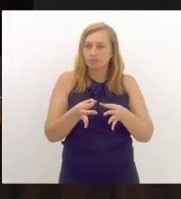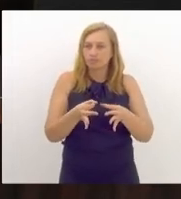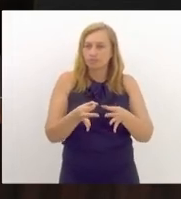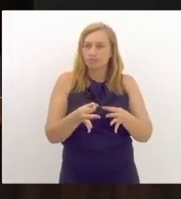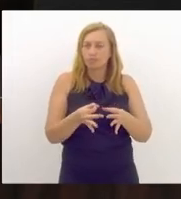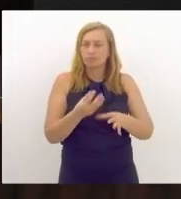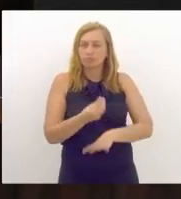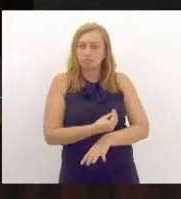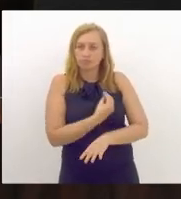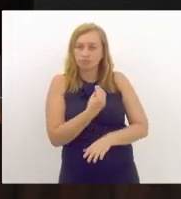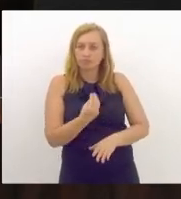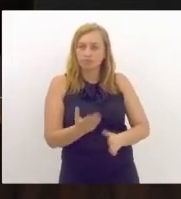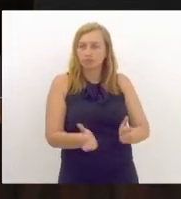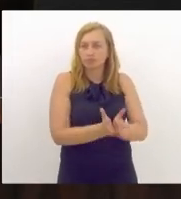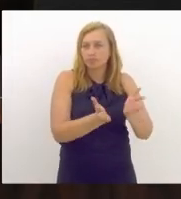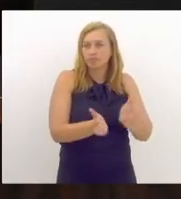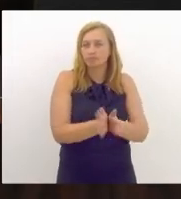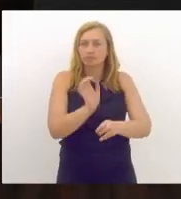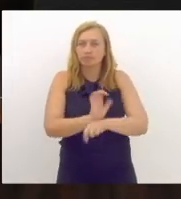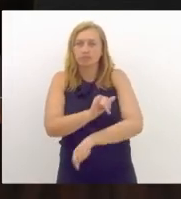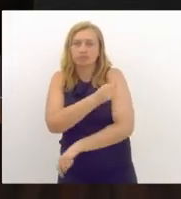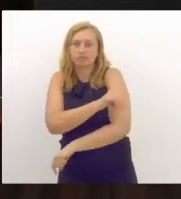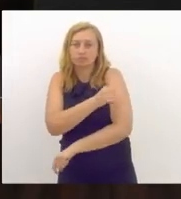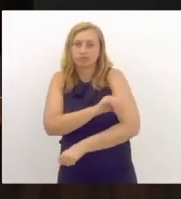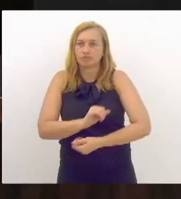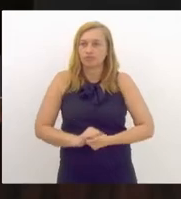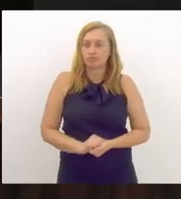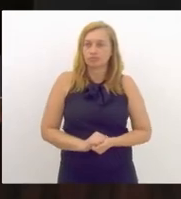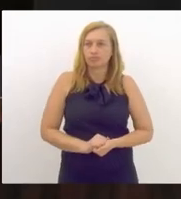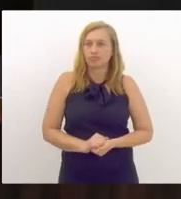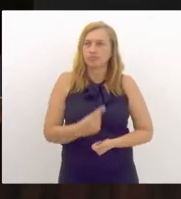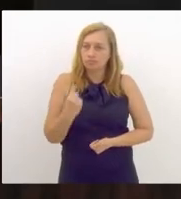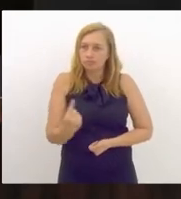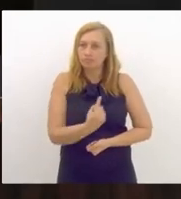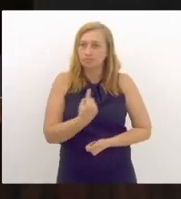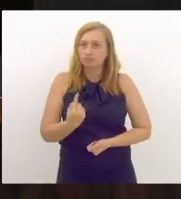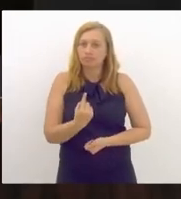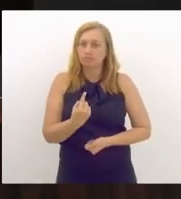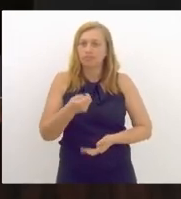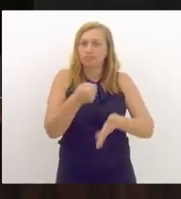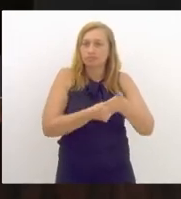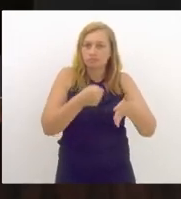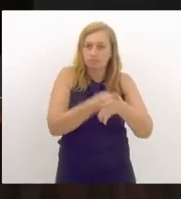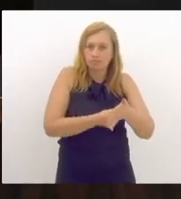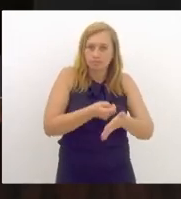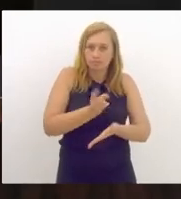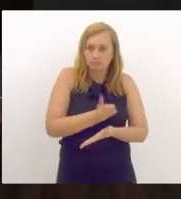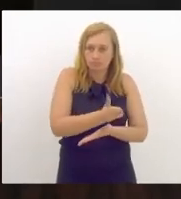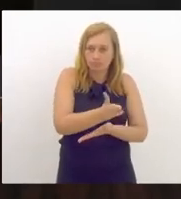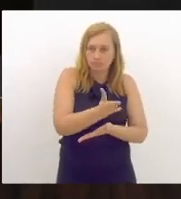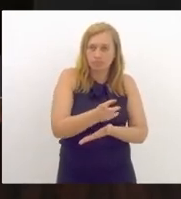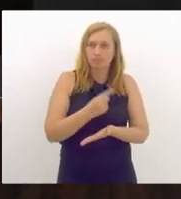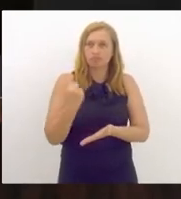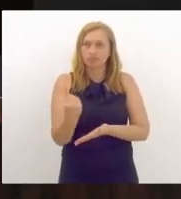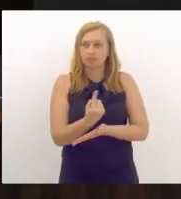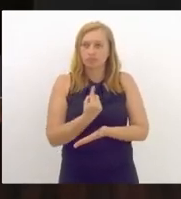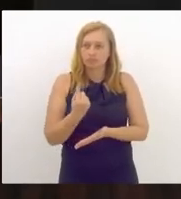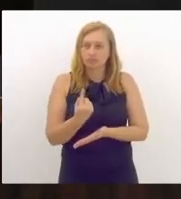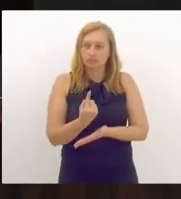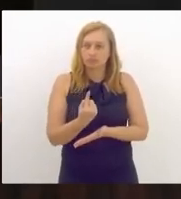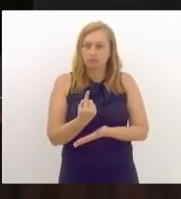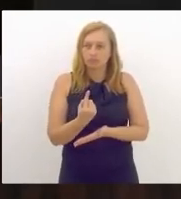trabalhadora no estado do Rio de Janeiro isso para nós é uma luta constante isso para nós